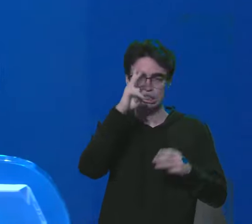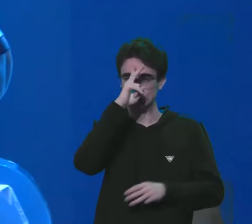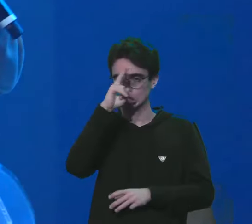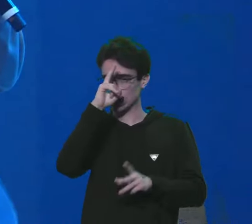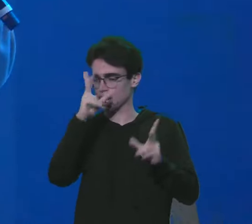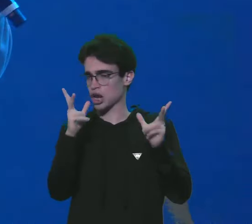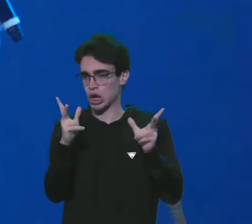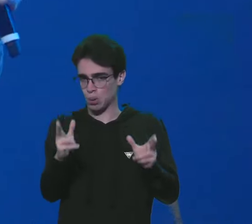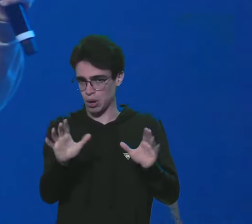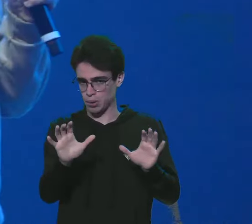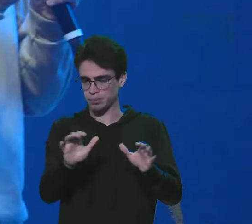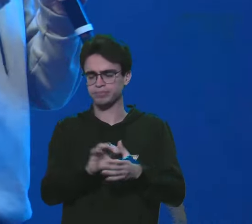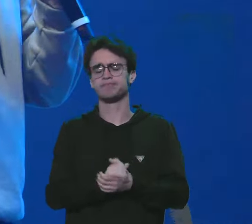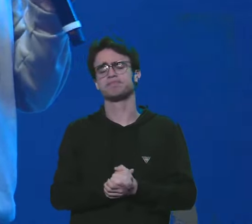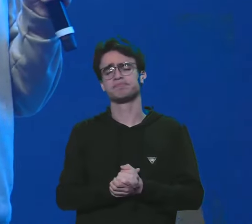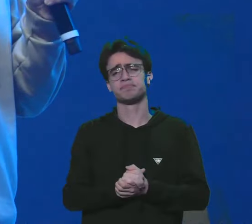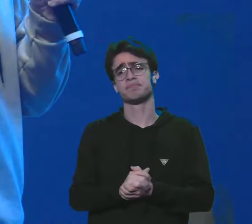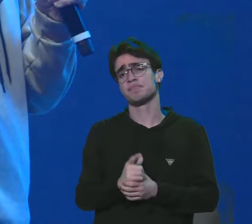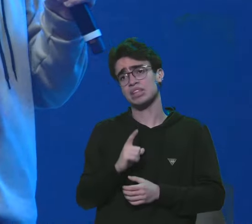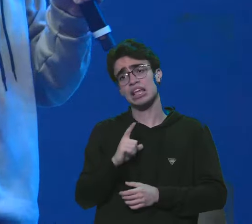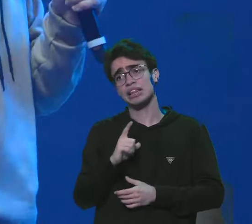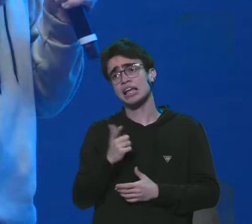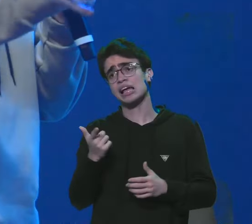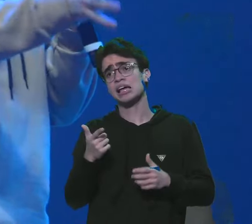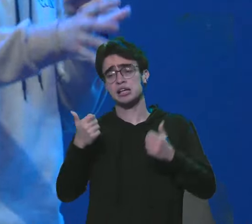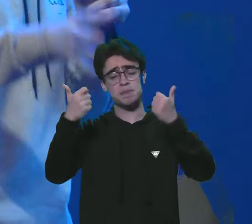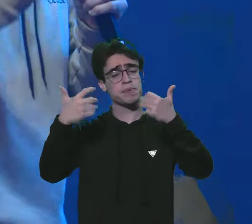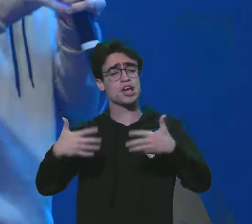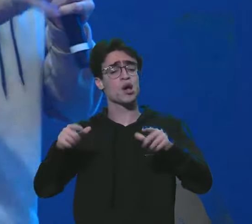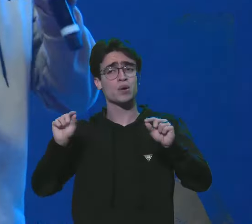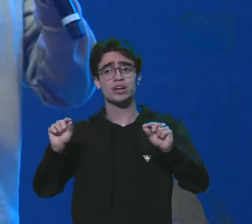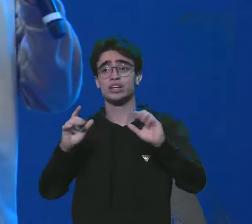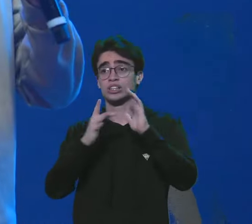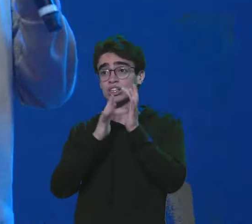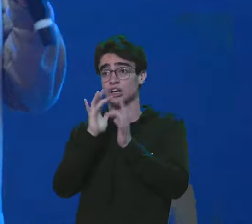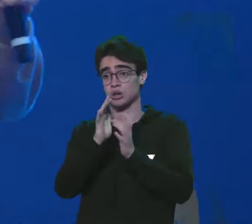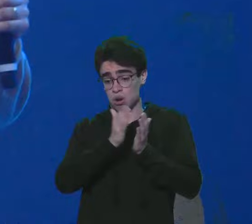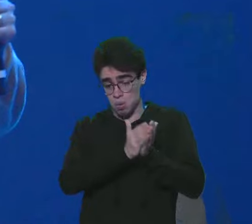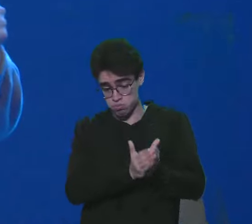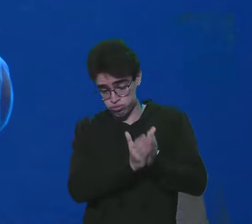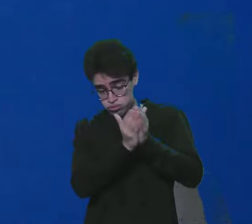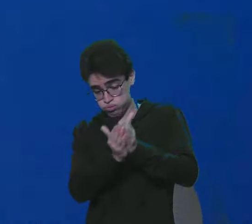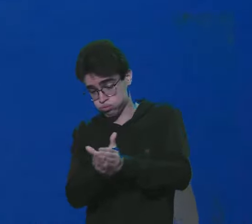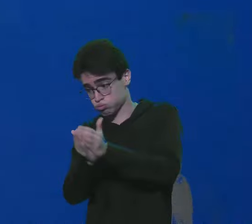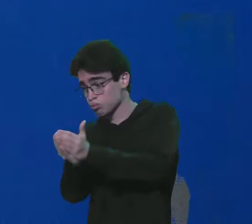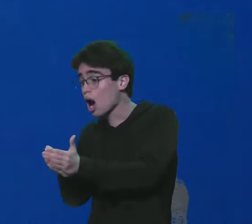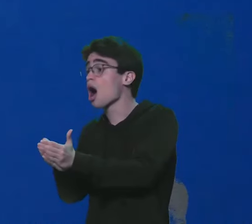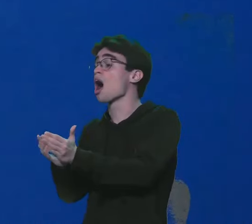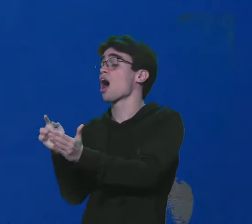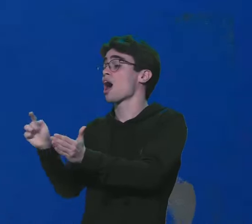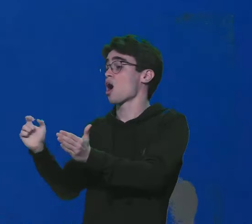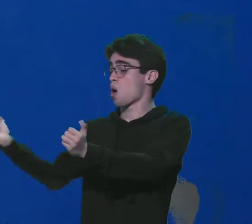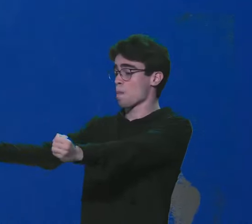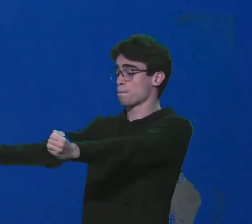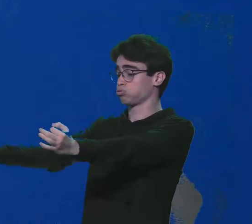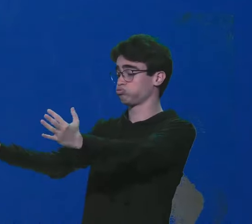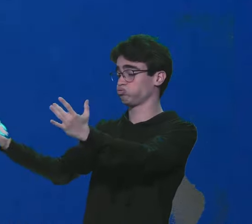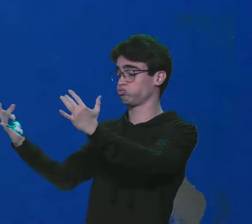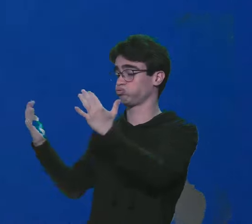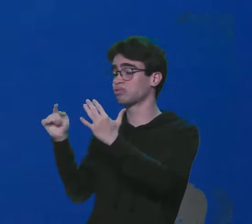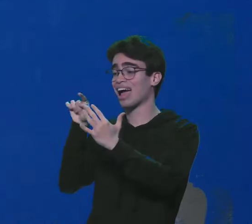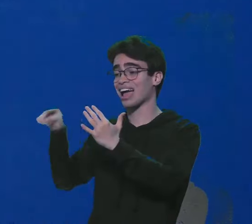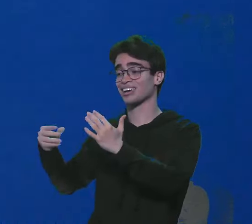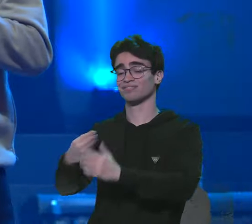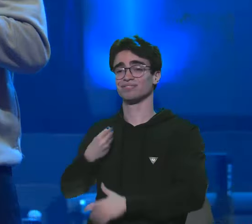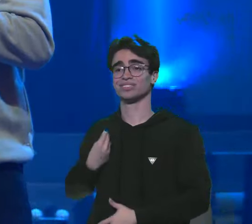E num desses textos a Bíblia diz que quando Jesus chega já tinha uma multidão esperando ele.